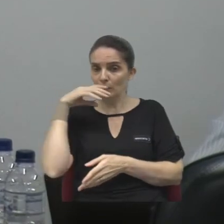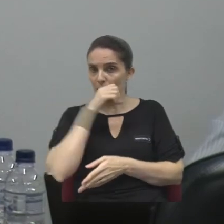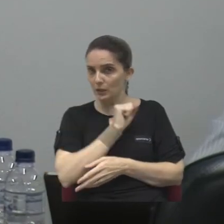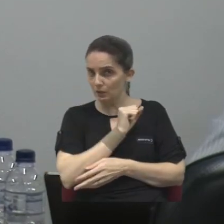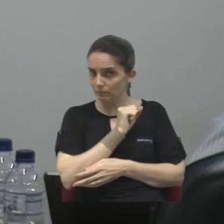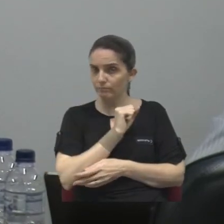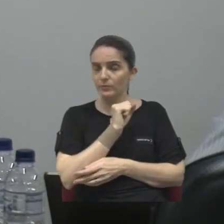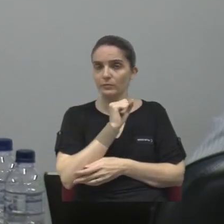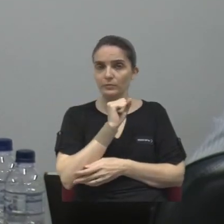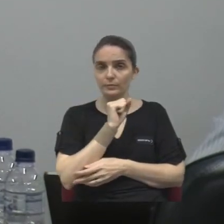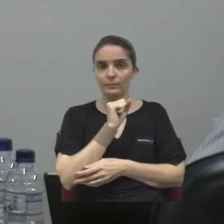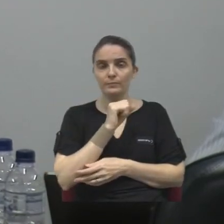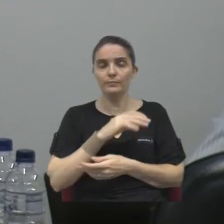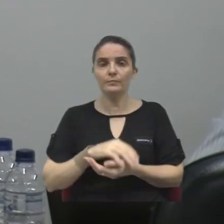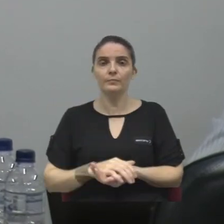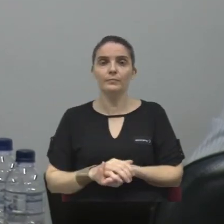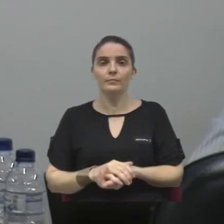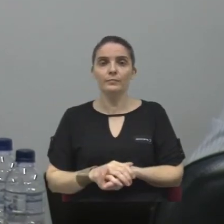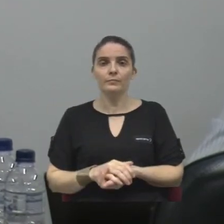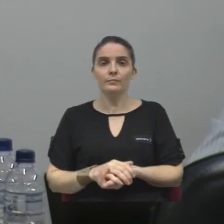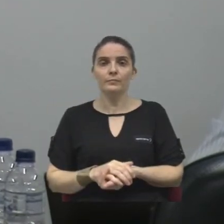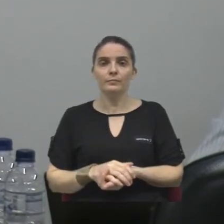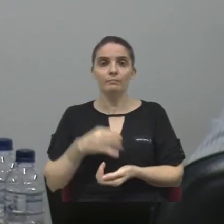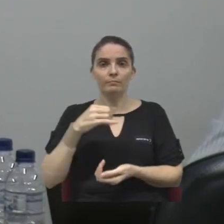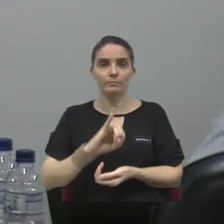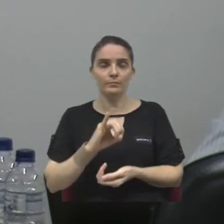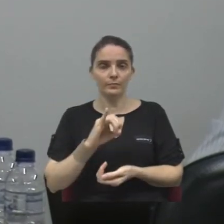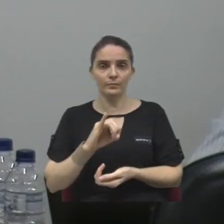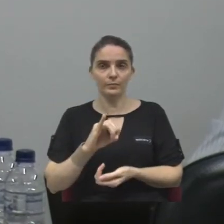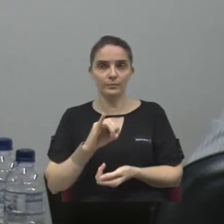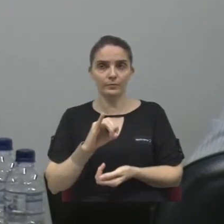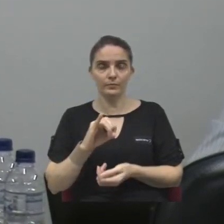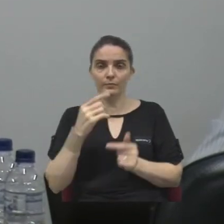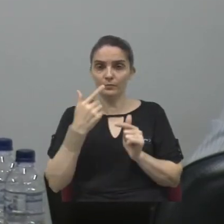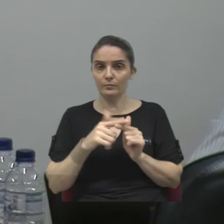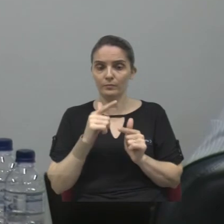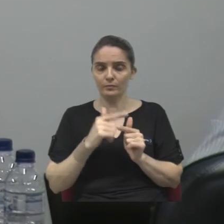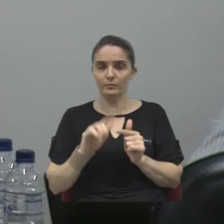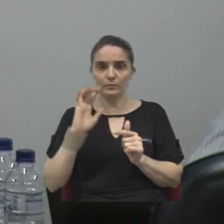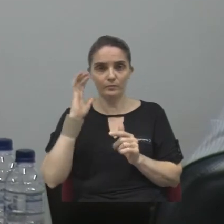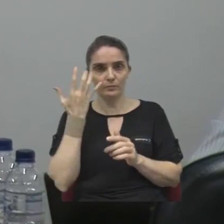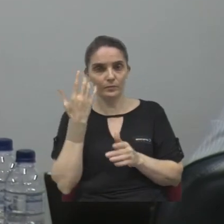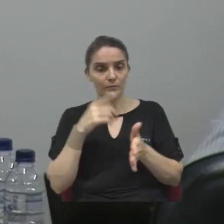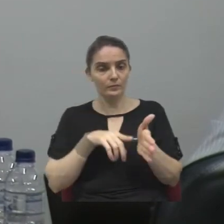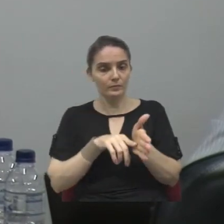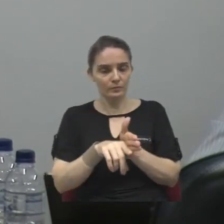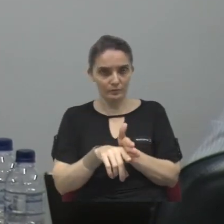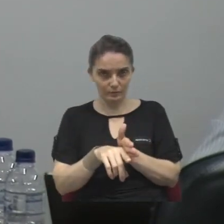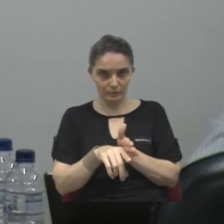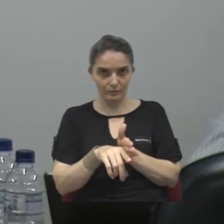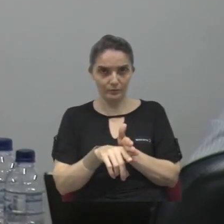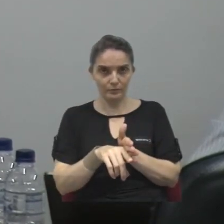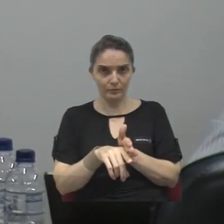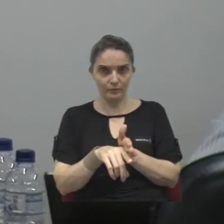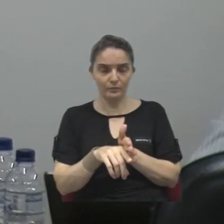e, caso sentir alguma dificuldade em cima das questões que foram levantadas aqui através do